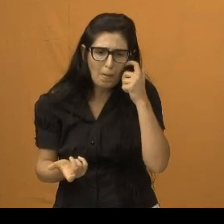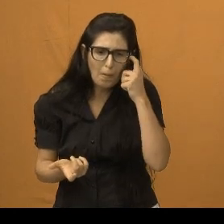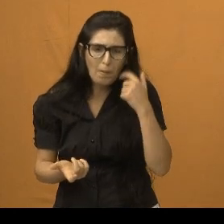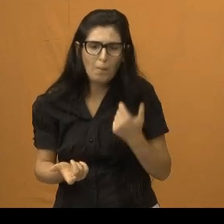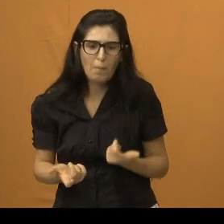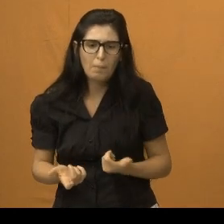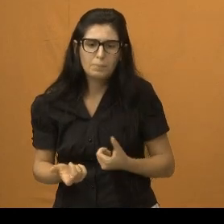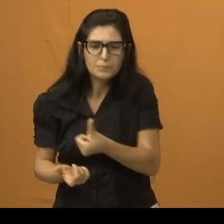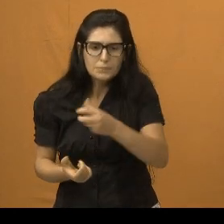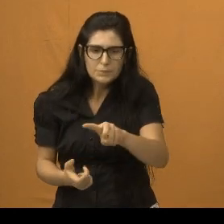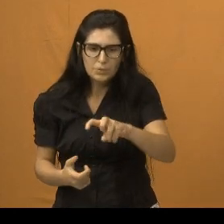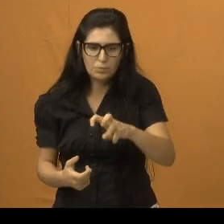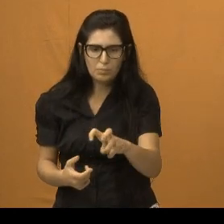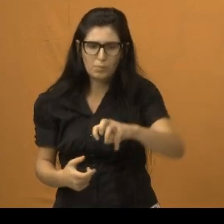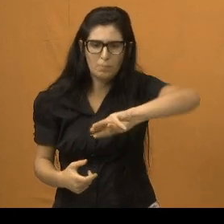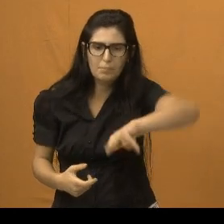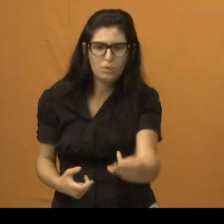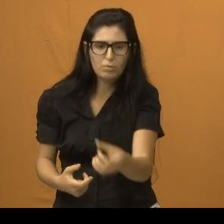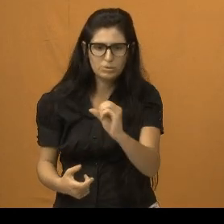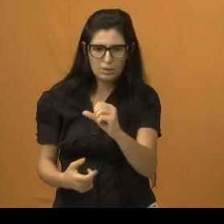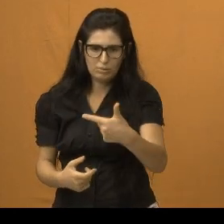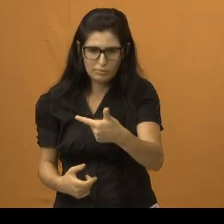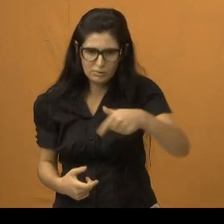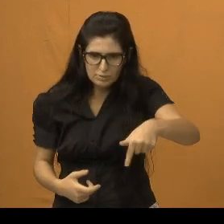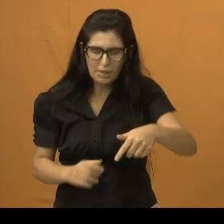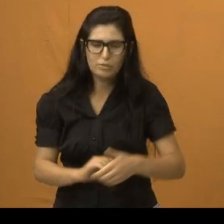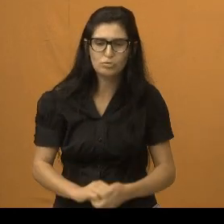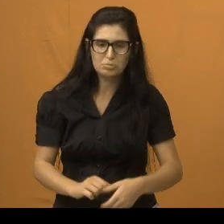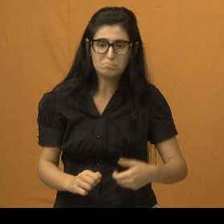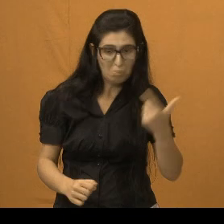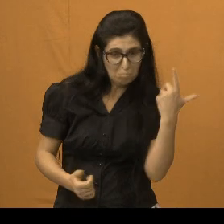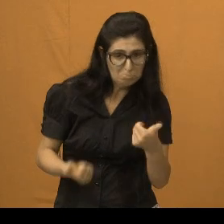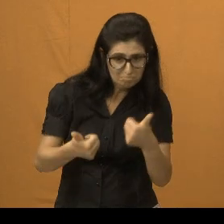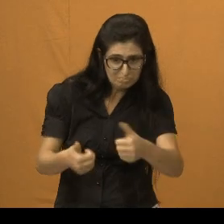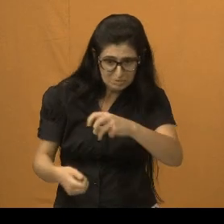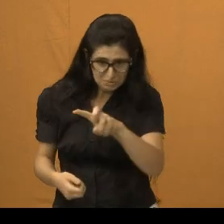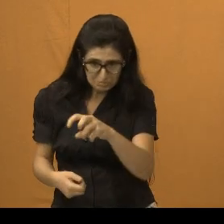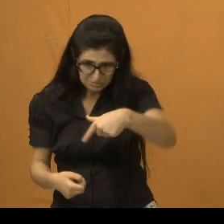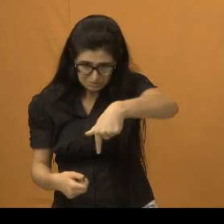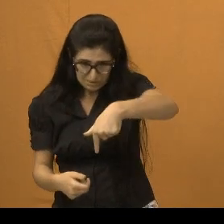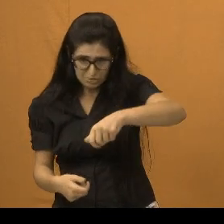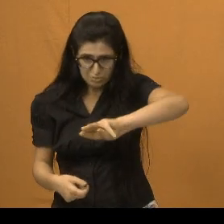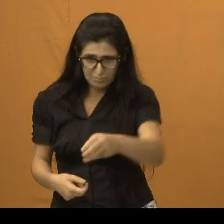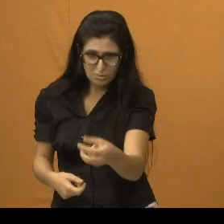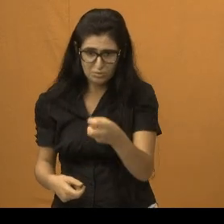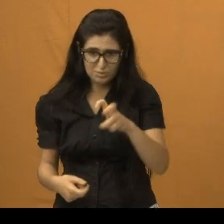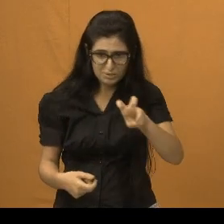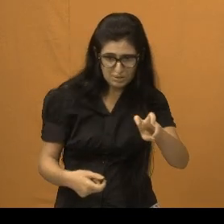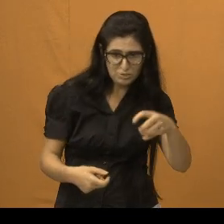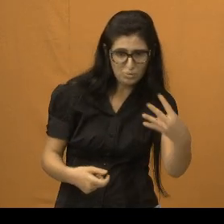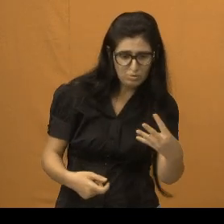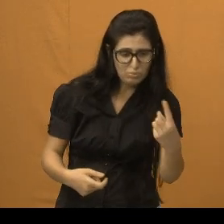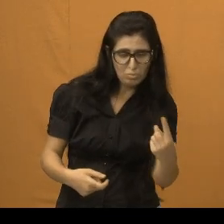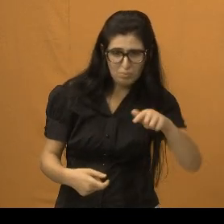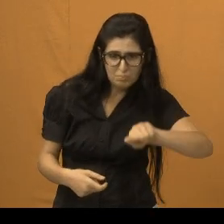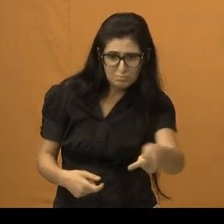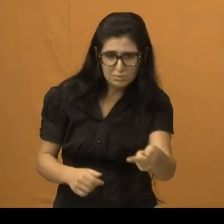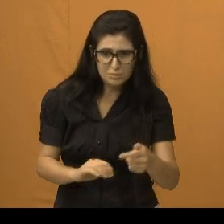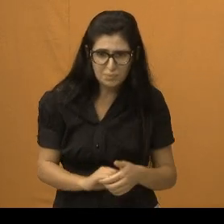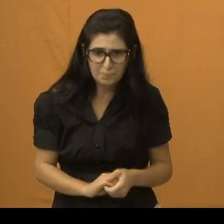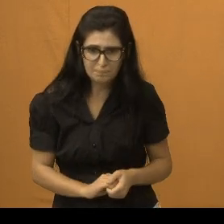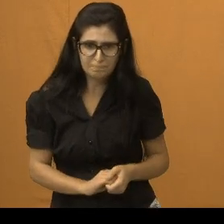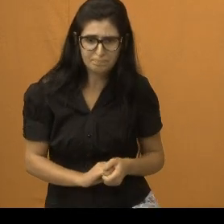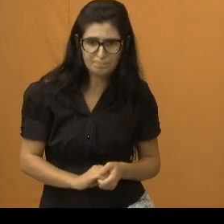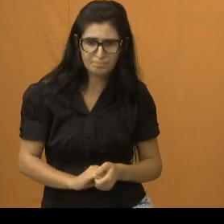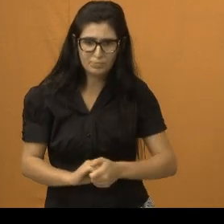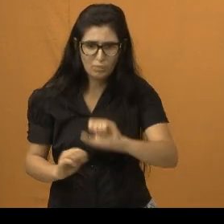57.541.000, chegando à sua meta orçamentária de 88,49% de 100%. O FPM, que é o